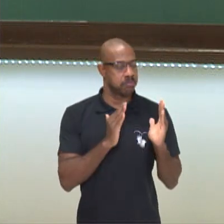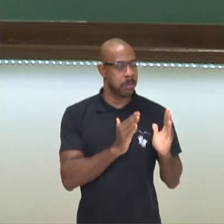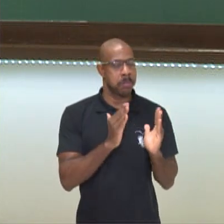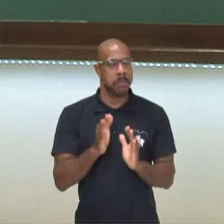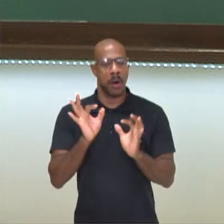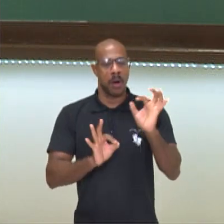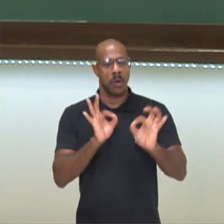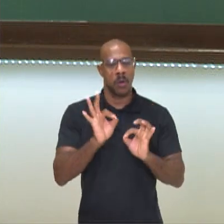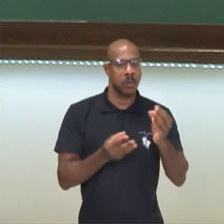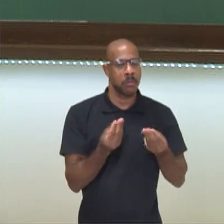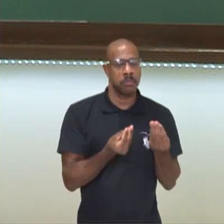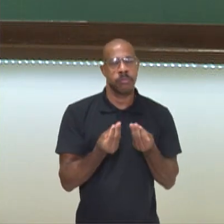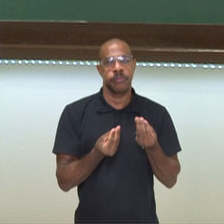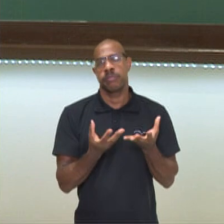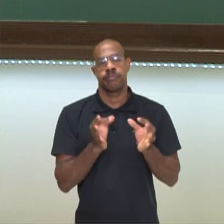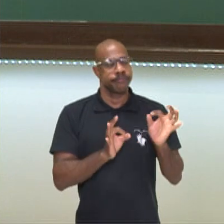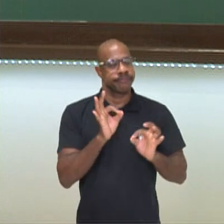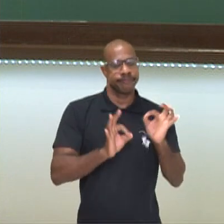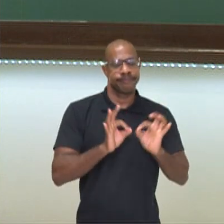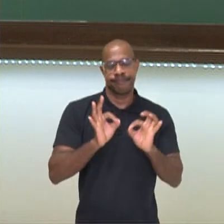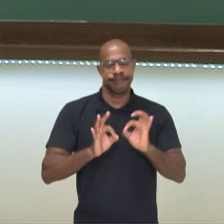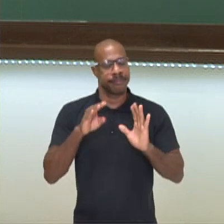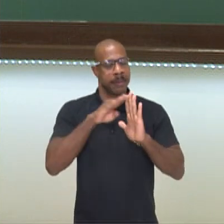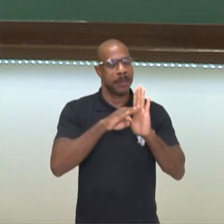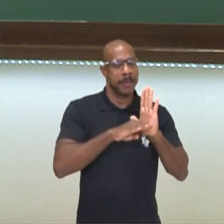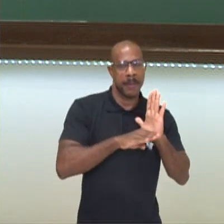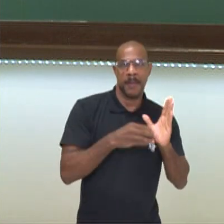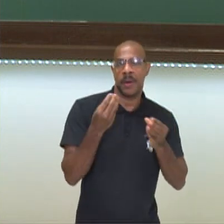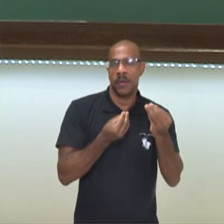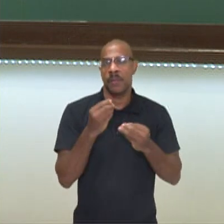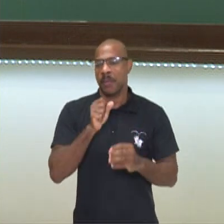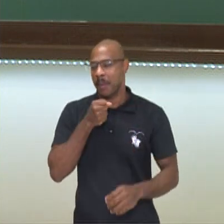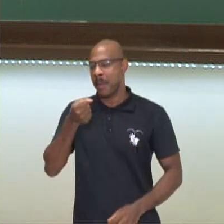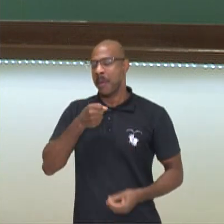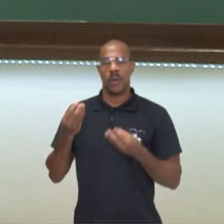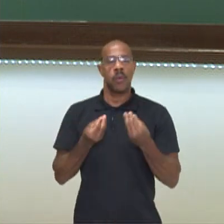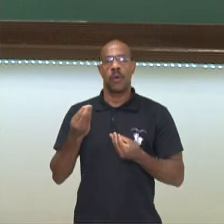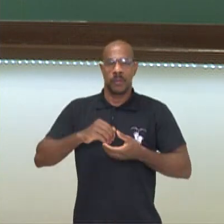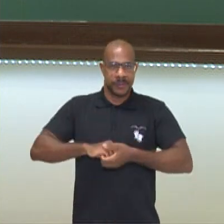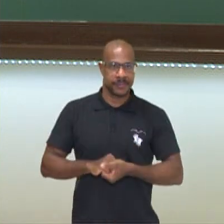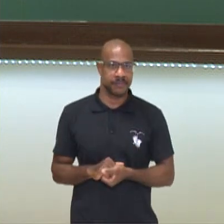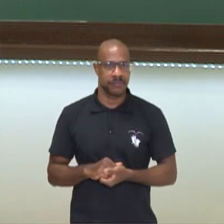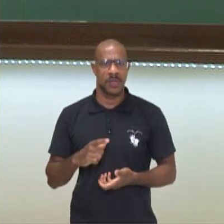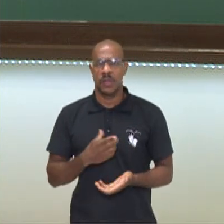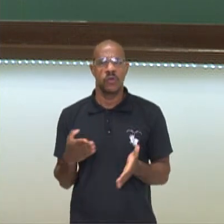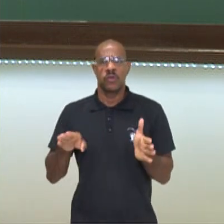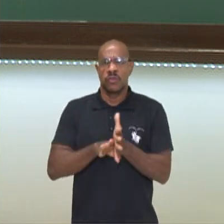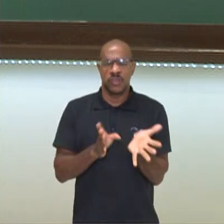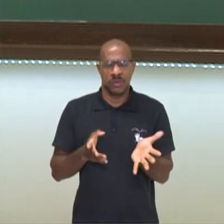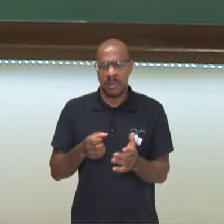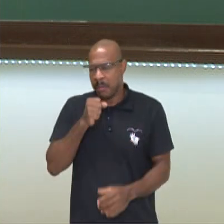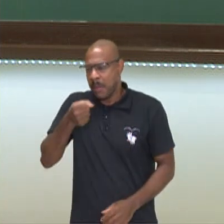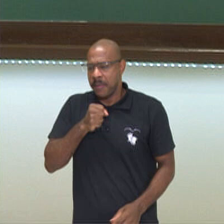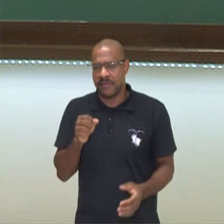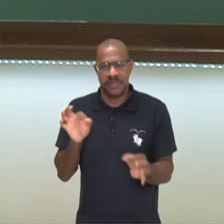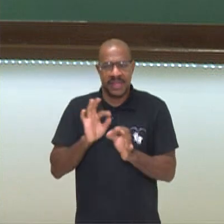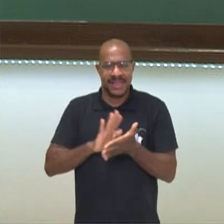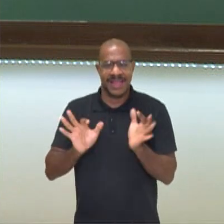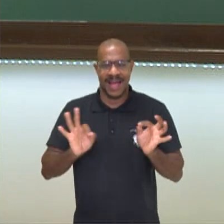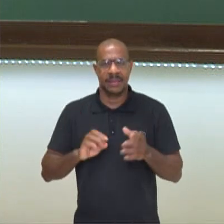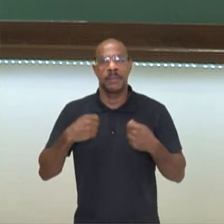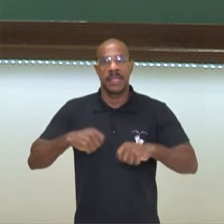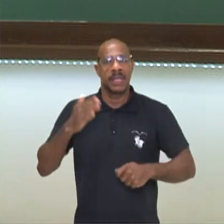etapas da produção uma entrevista é um roteirinho é não chega na entrevista sem nada eu não cheiro entrevista de mão abanando eu